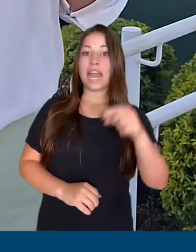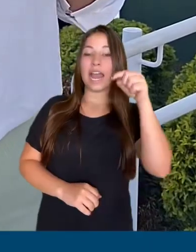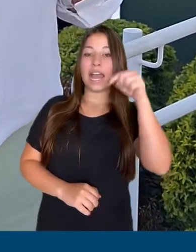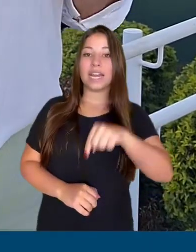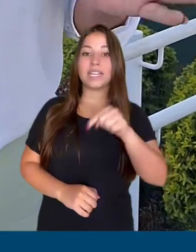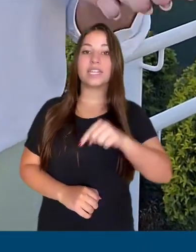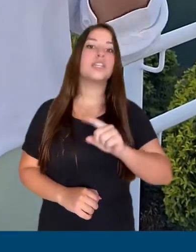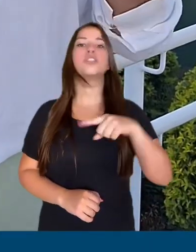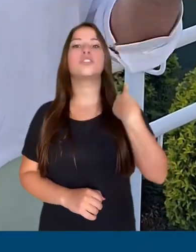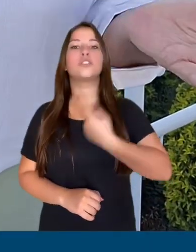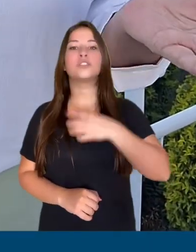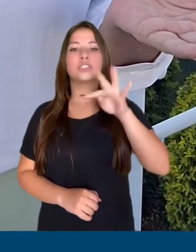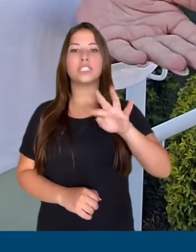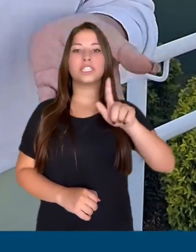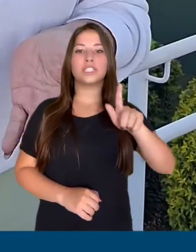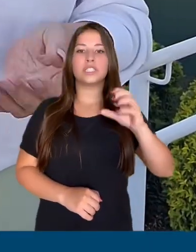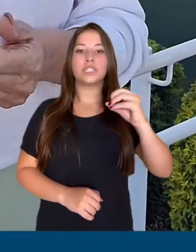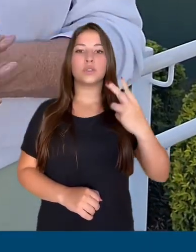Aqui no nosso